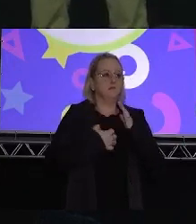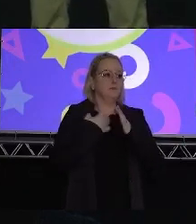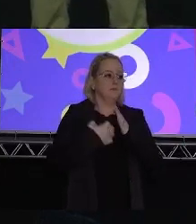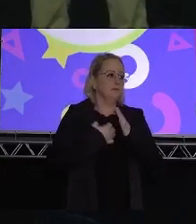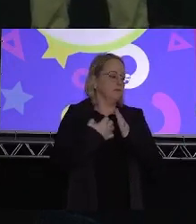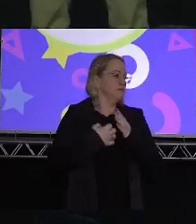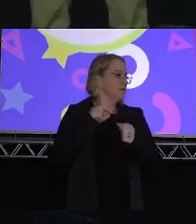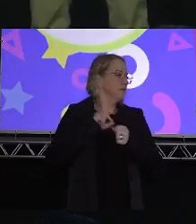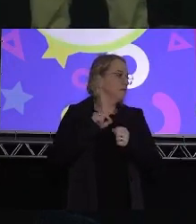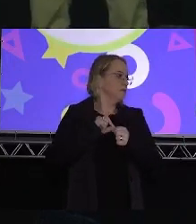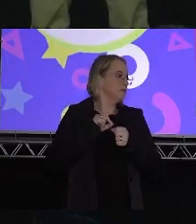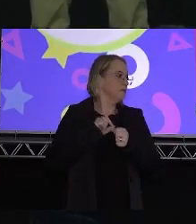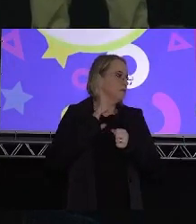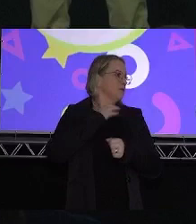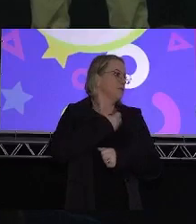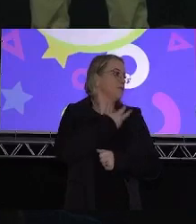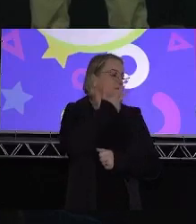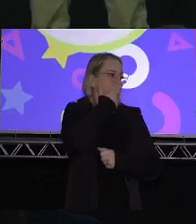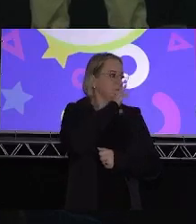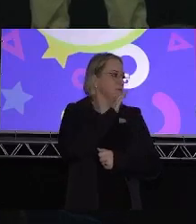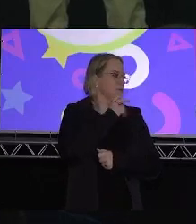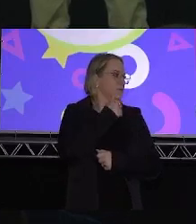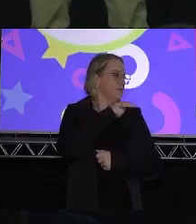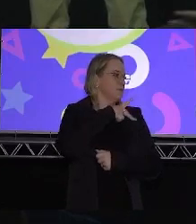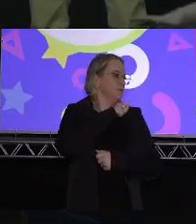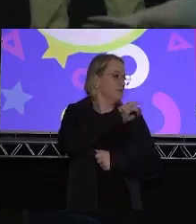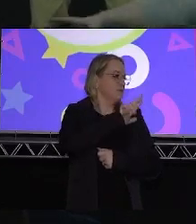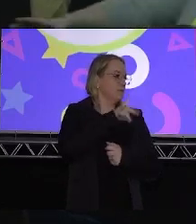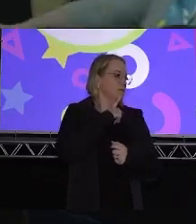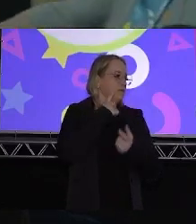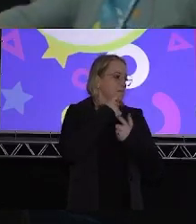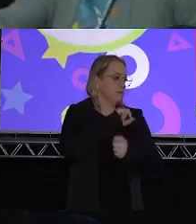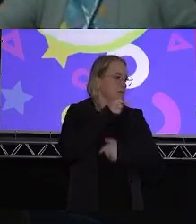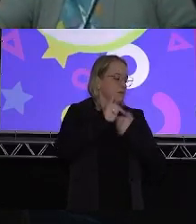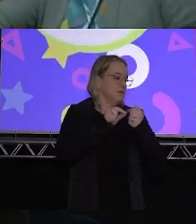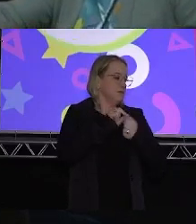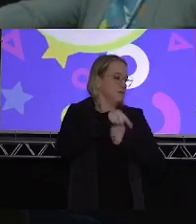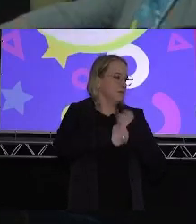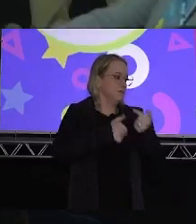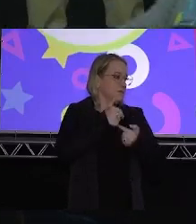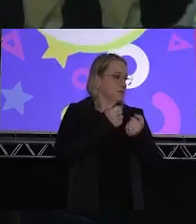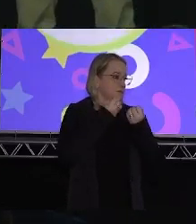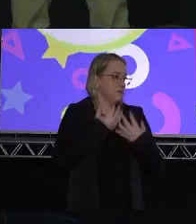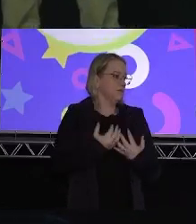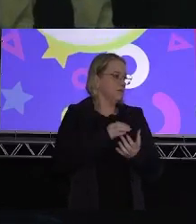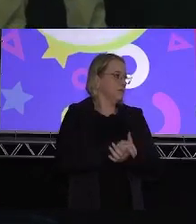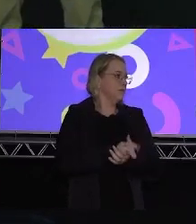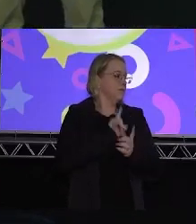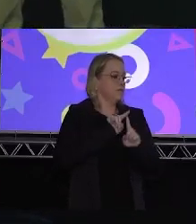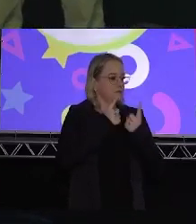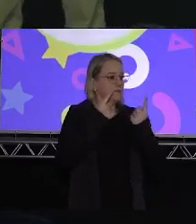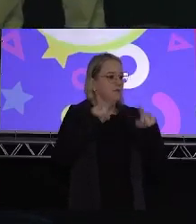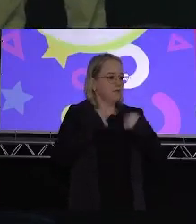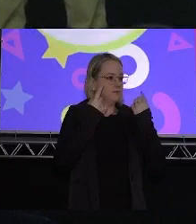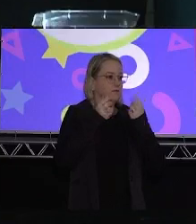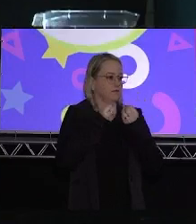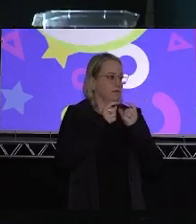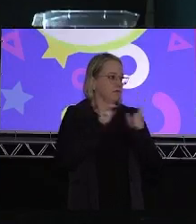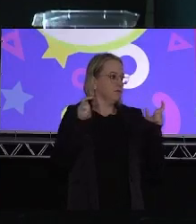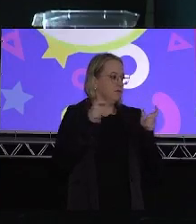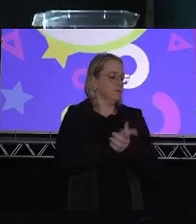vão fazer, e a gente tem o chapter, a gente consegue fazer esse trabalho bem equilibrado. Mas é um desafio incrível.